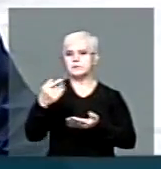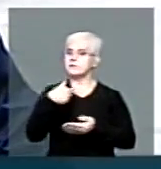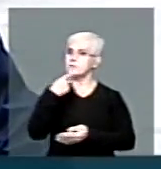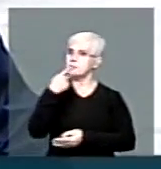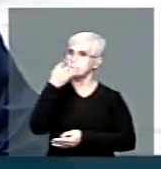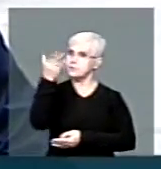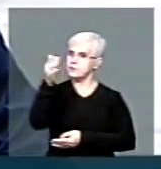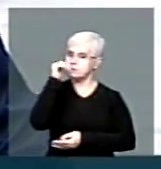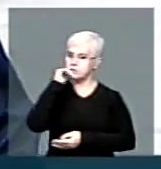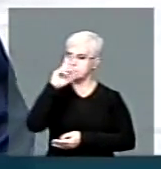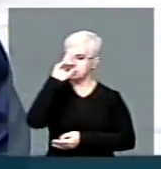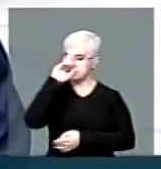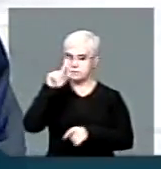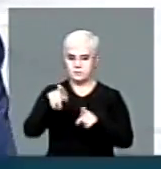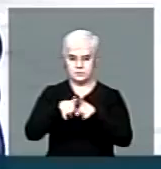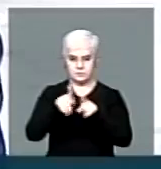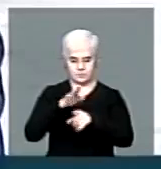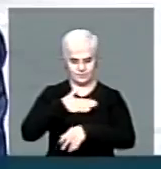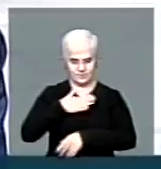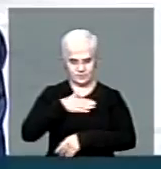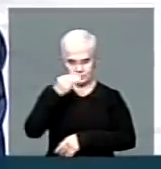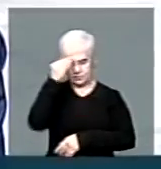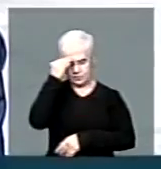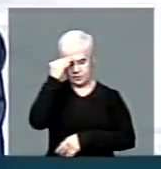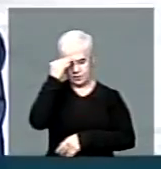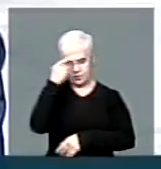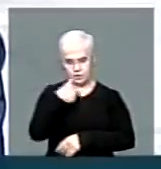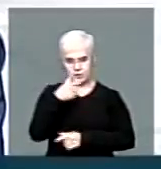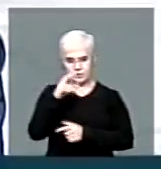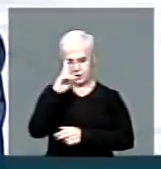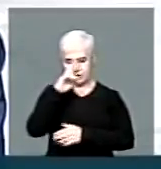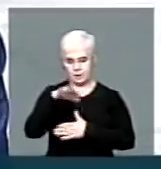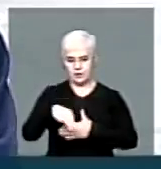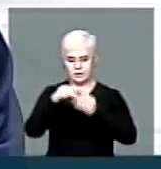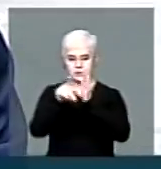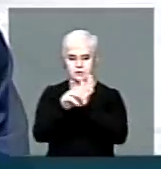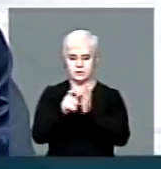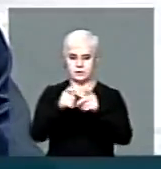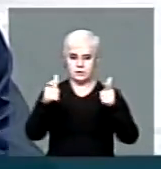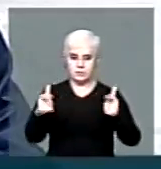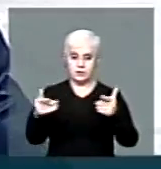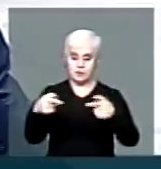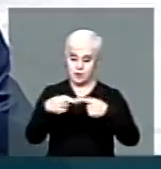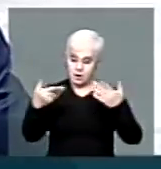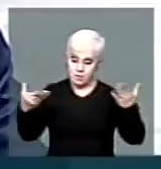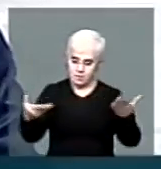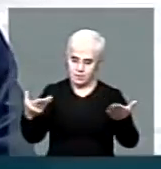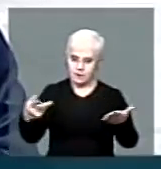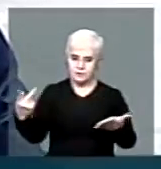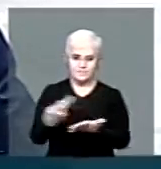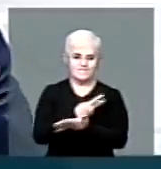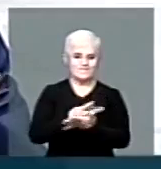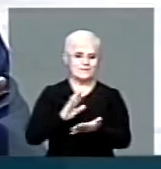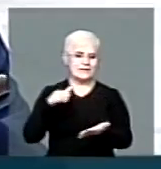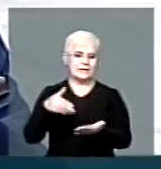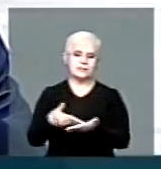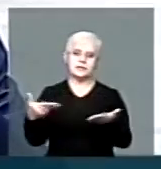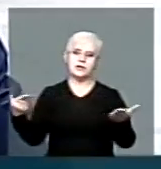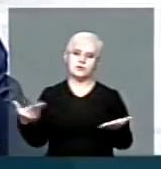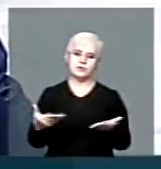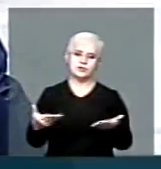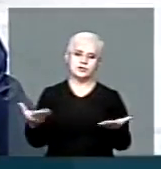Excelência, batendo também o meia-culpa, que era líder da maioria nessa casa naquela ocasião. Okay. Mas essa falha perdura. Nós temos